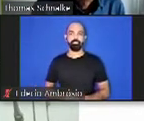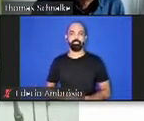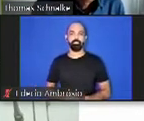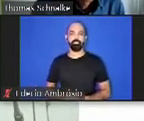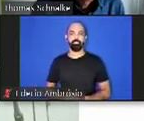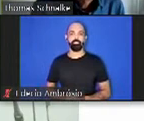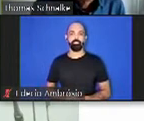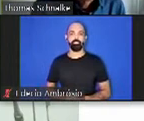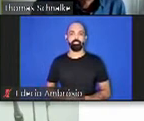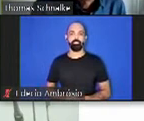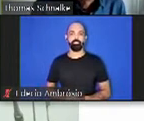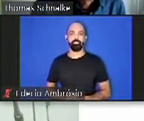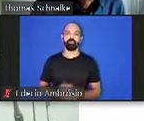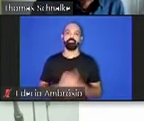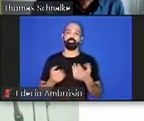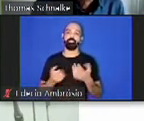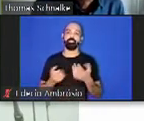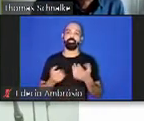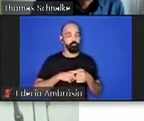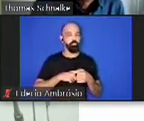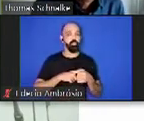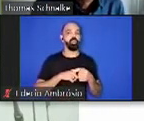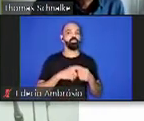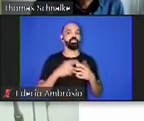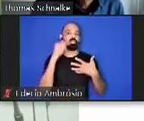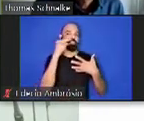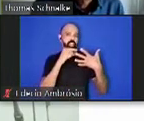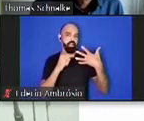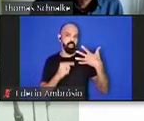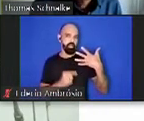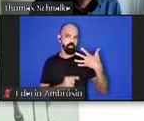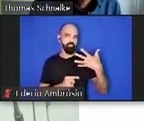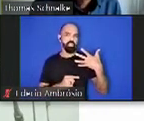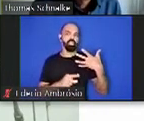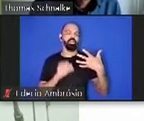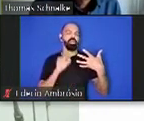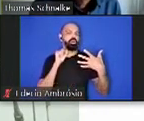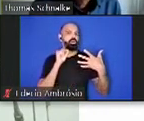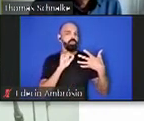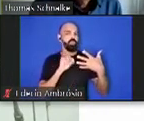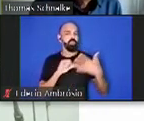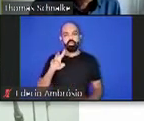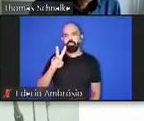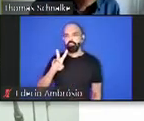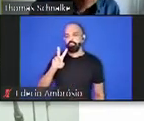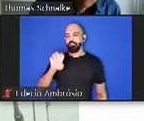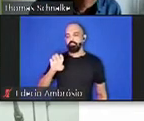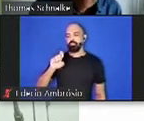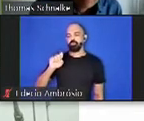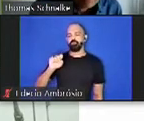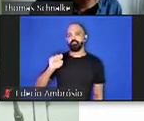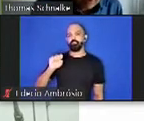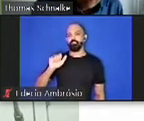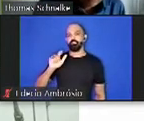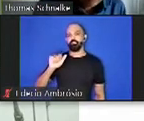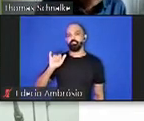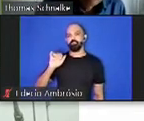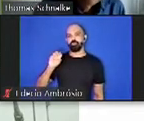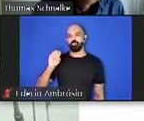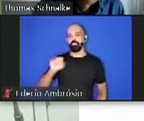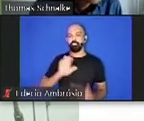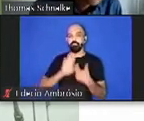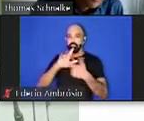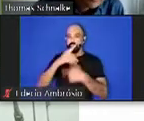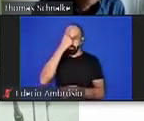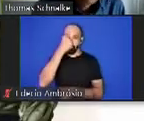Voltando à questão dos elementos, do que Vesalius apresentou em suas ilustrações,